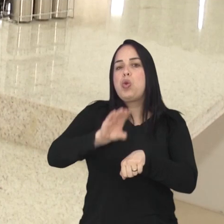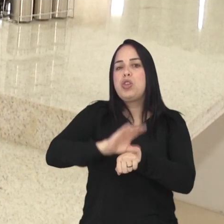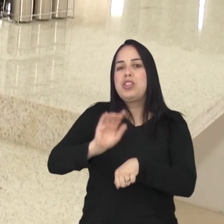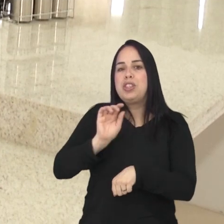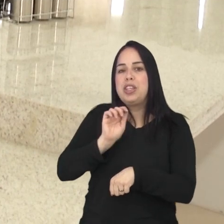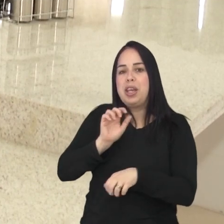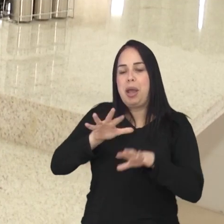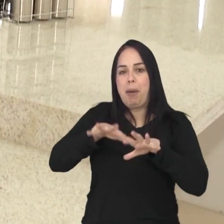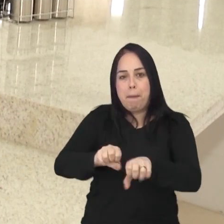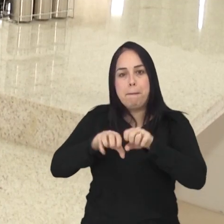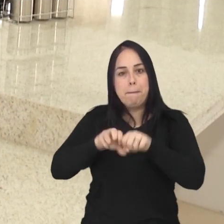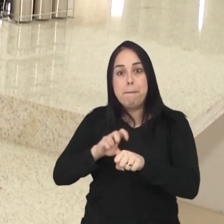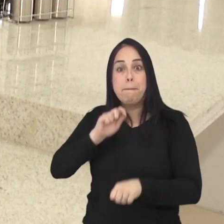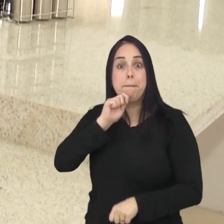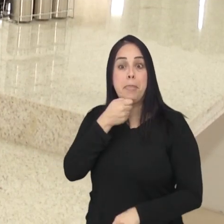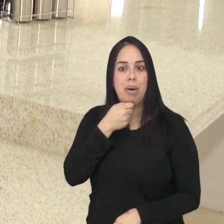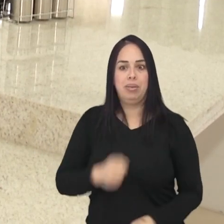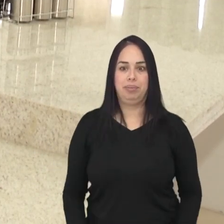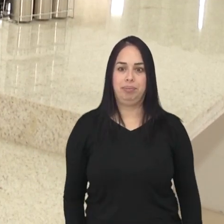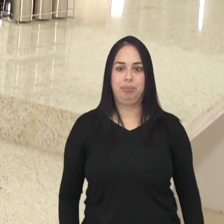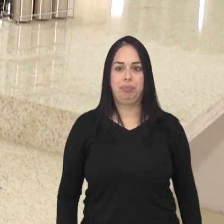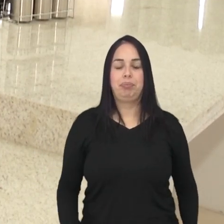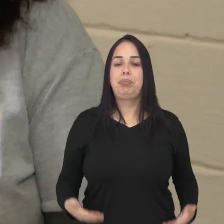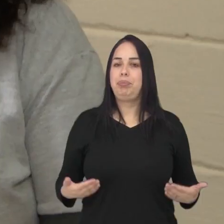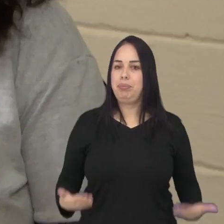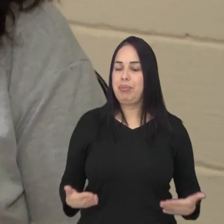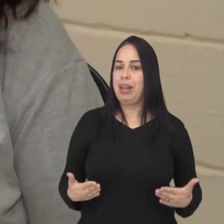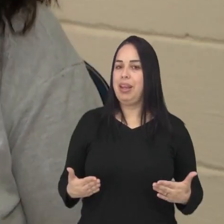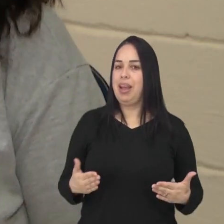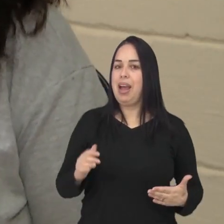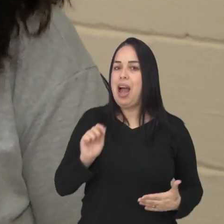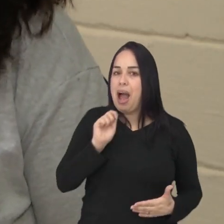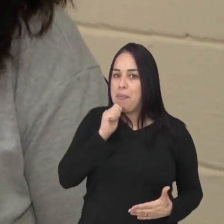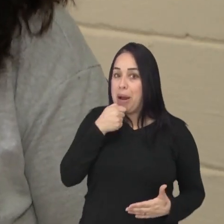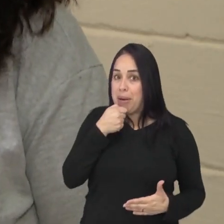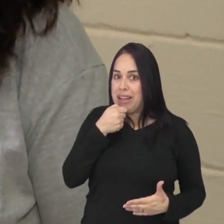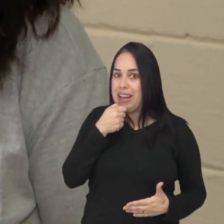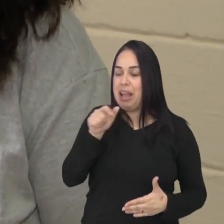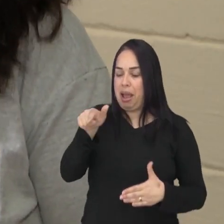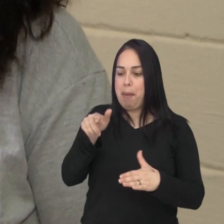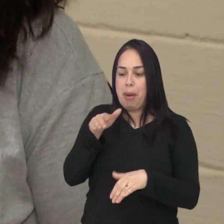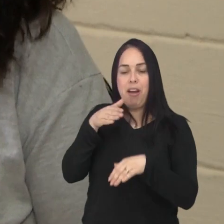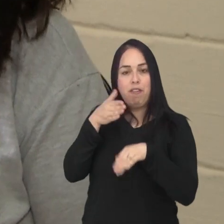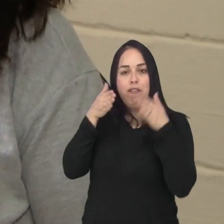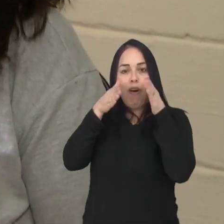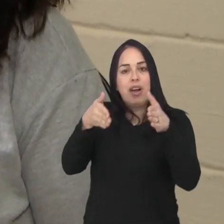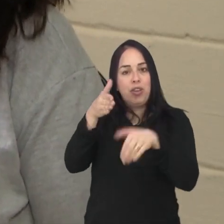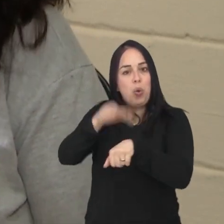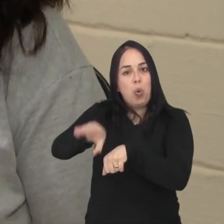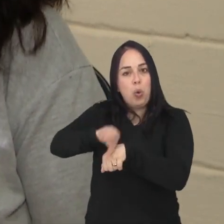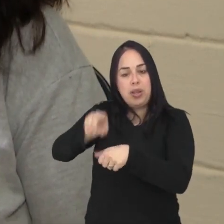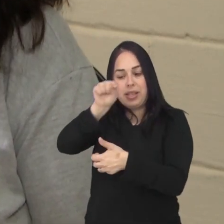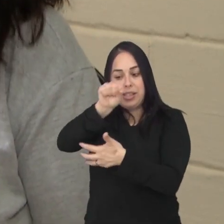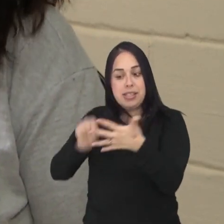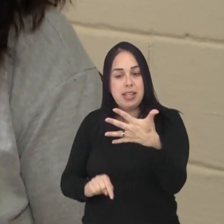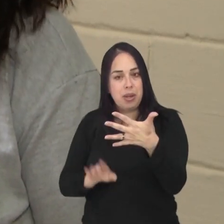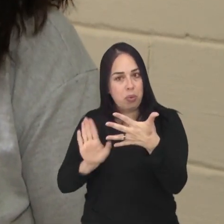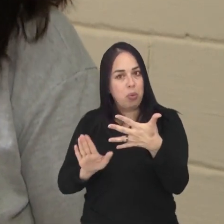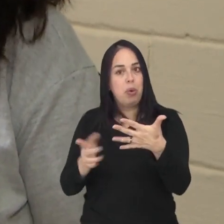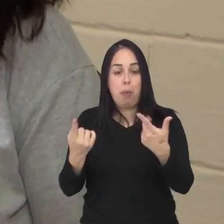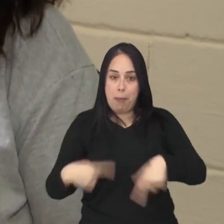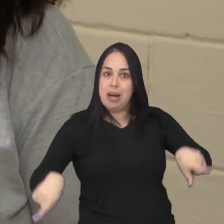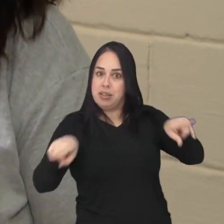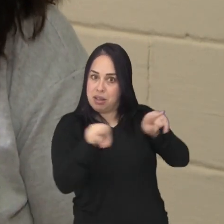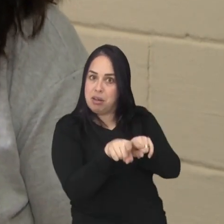oferecendo 5 certificados na área da panificação. A padaria ela veio para cursos. Nós fizemos 5 cursos, né,